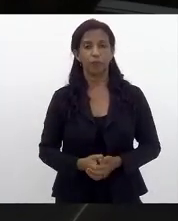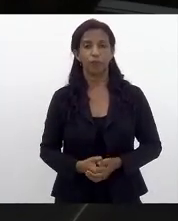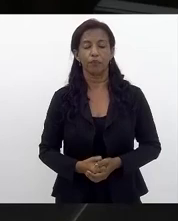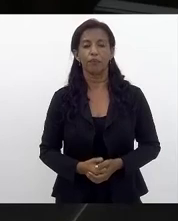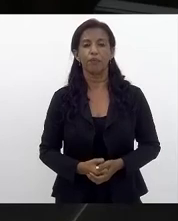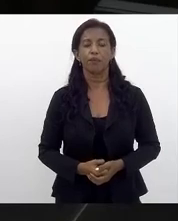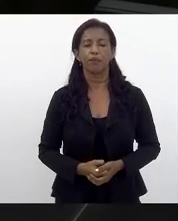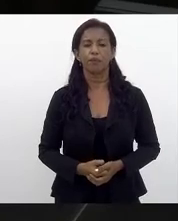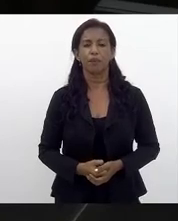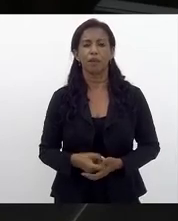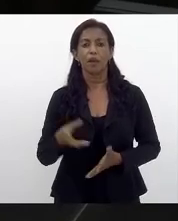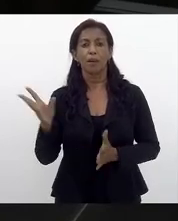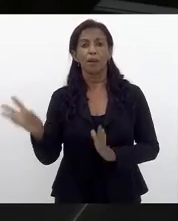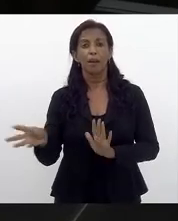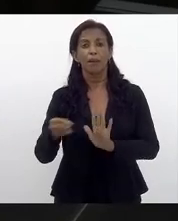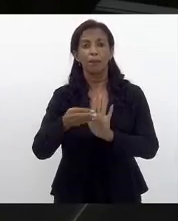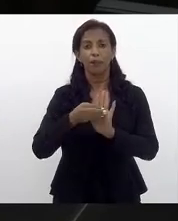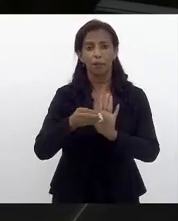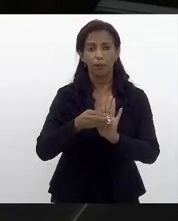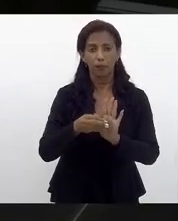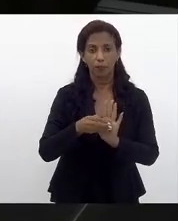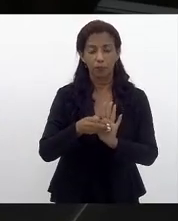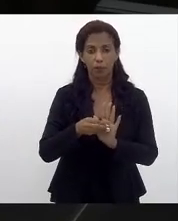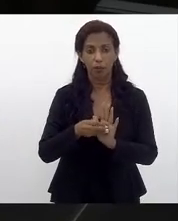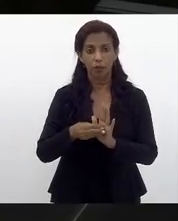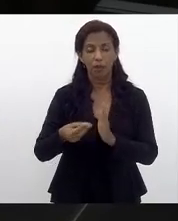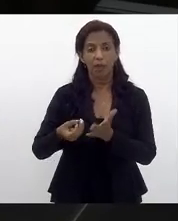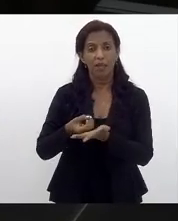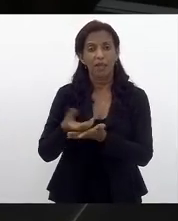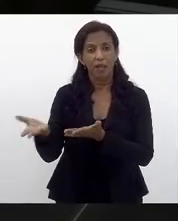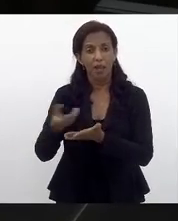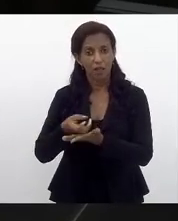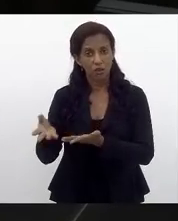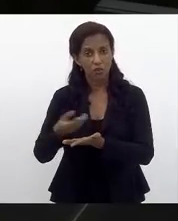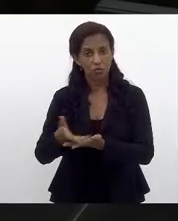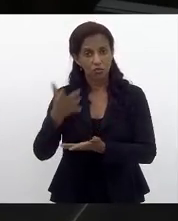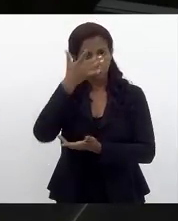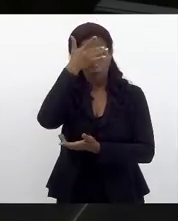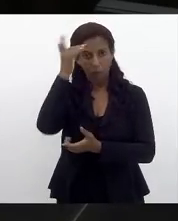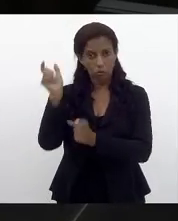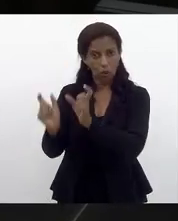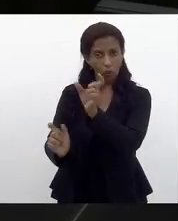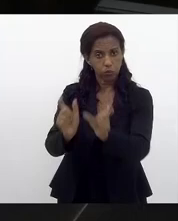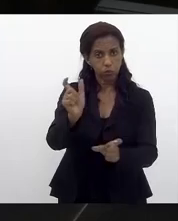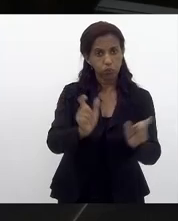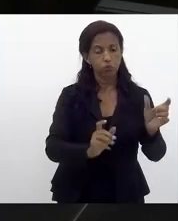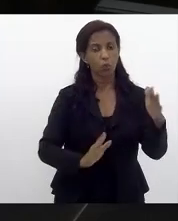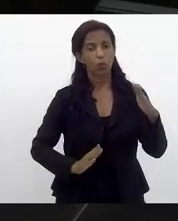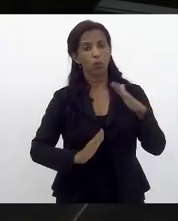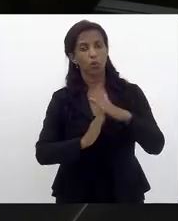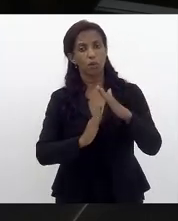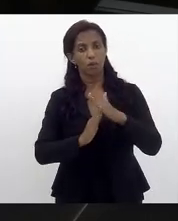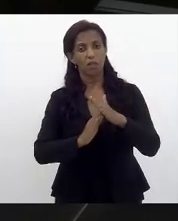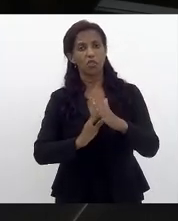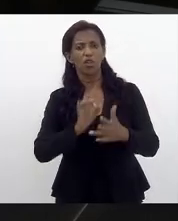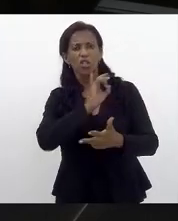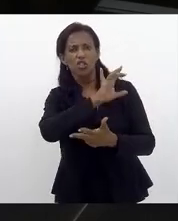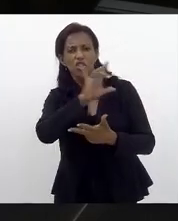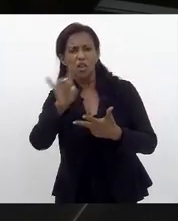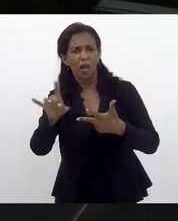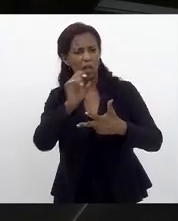lrf para botar em termos de gasto de pessoal o limite de cada poder